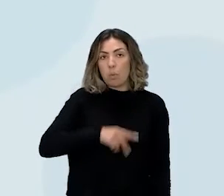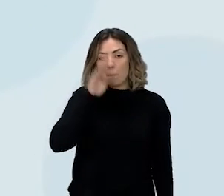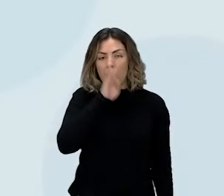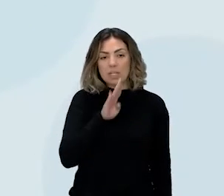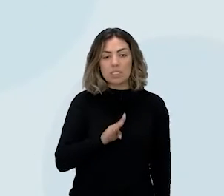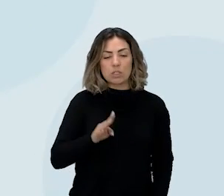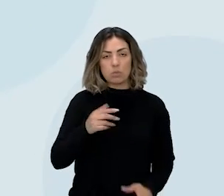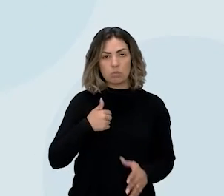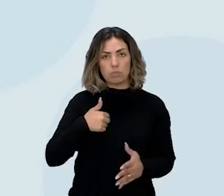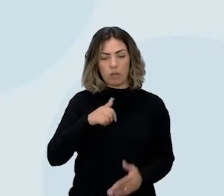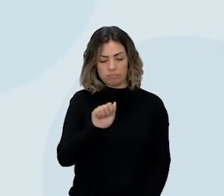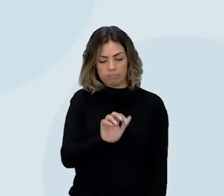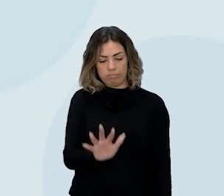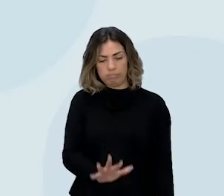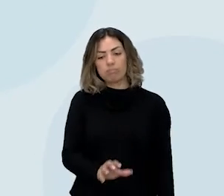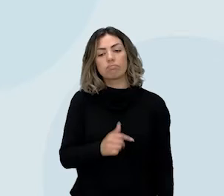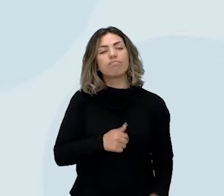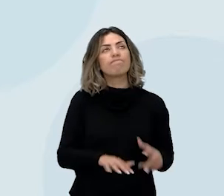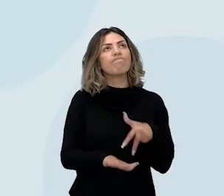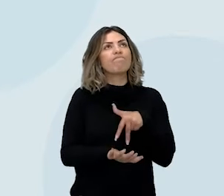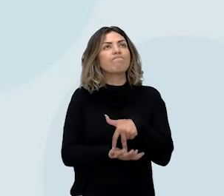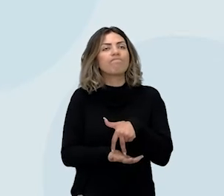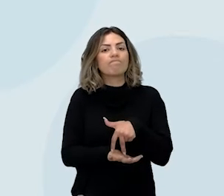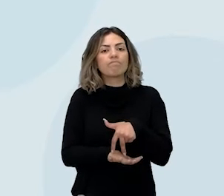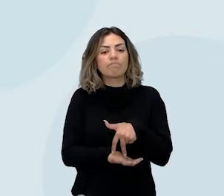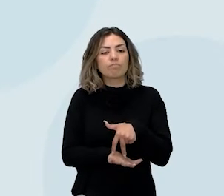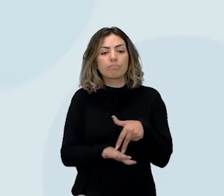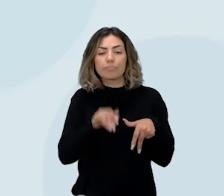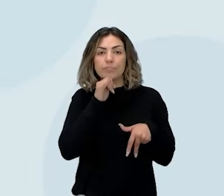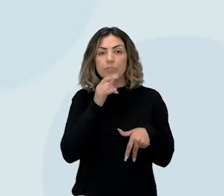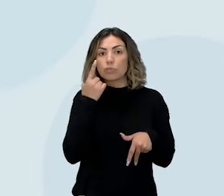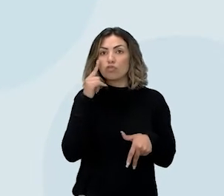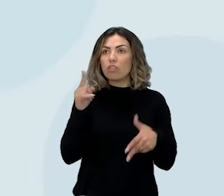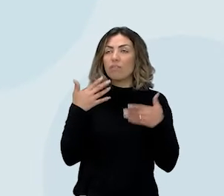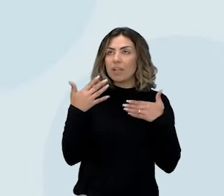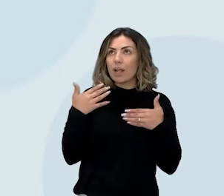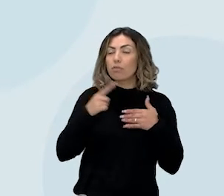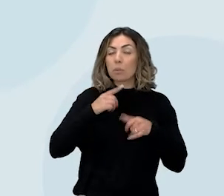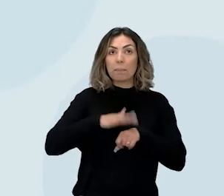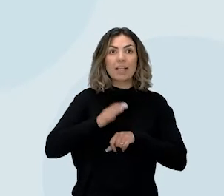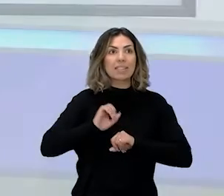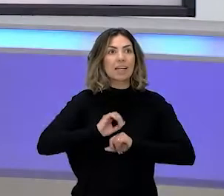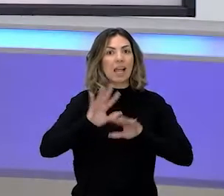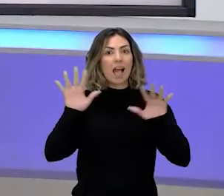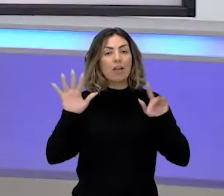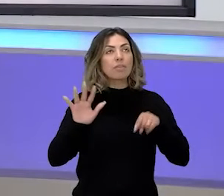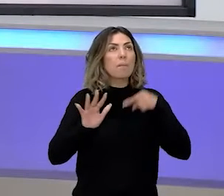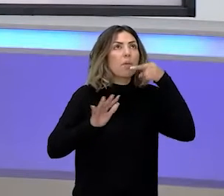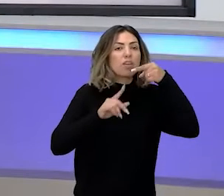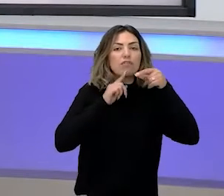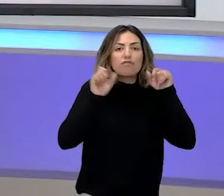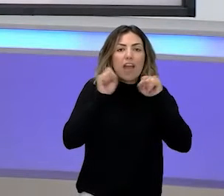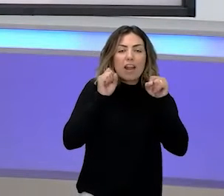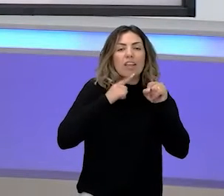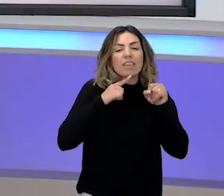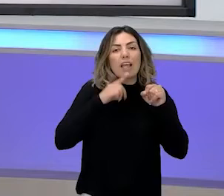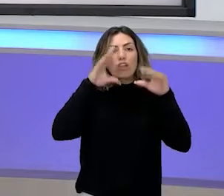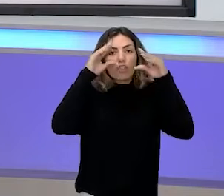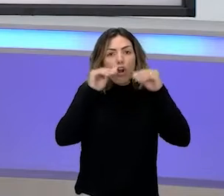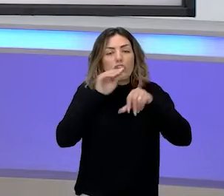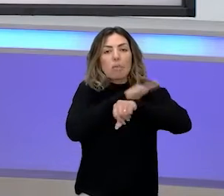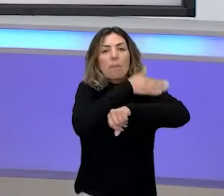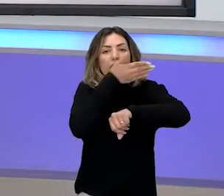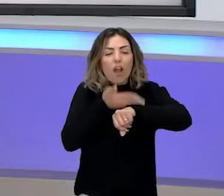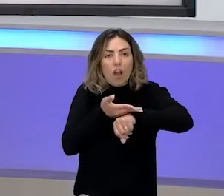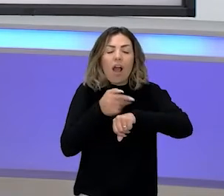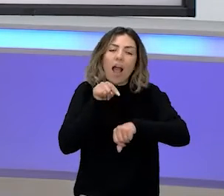parado aqui, né? Um dia vai ser... no verão vai ter um dia maior e quando chegar o inverno vai ter uma noite maior. Esses 2 dias